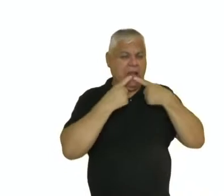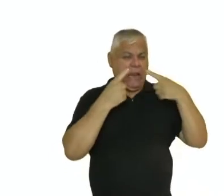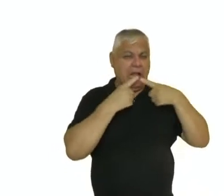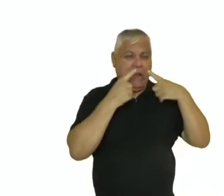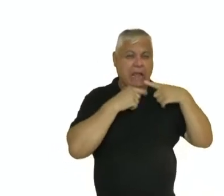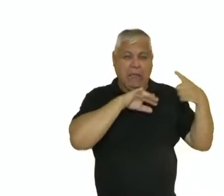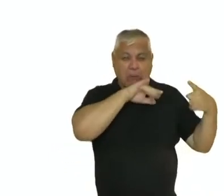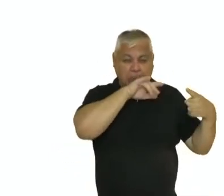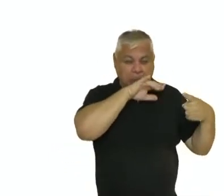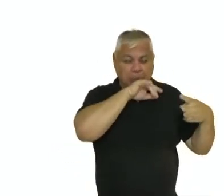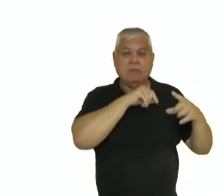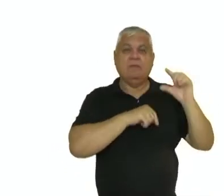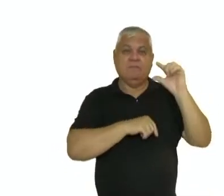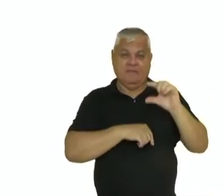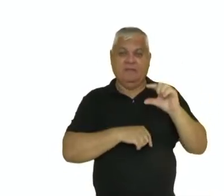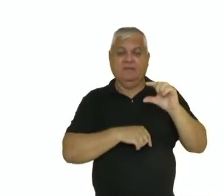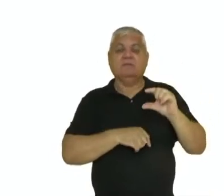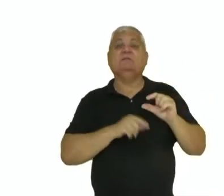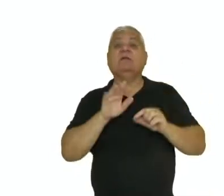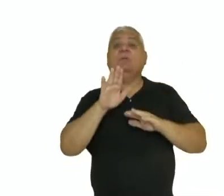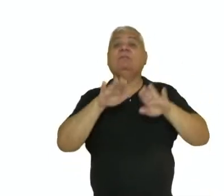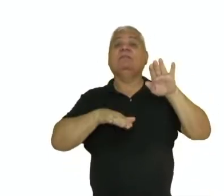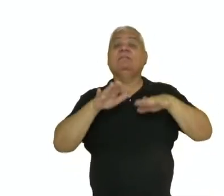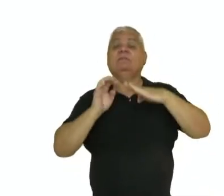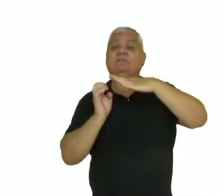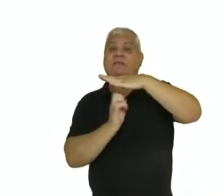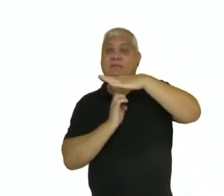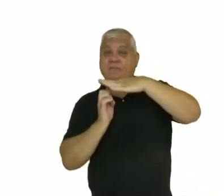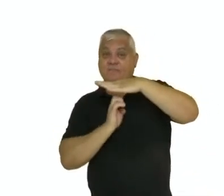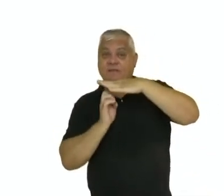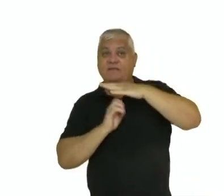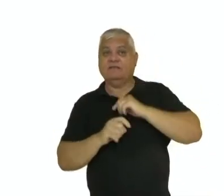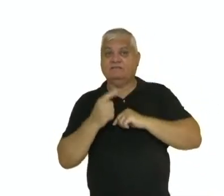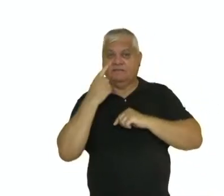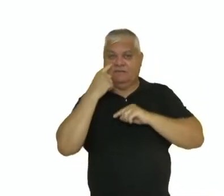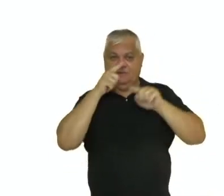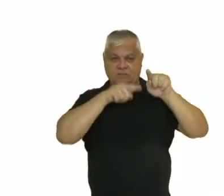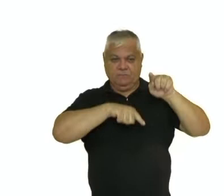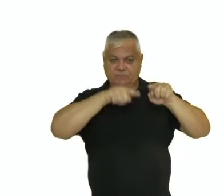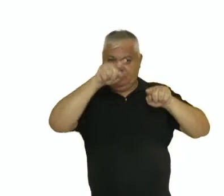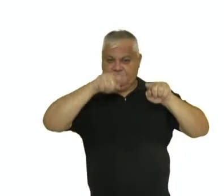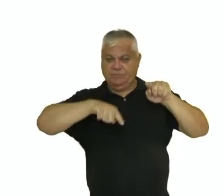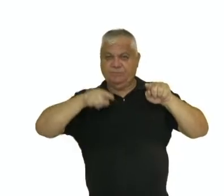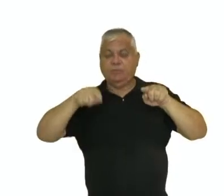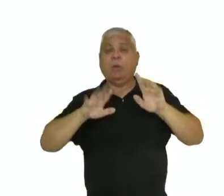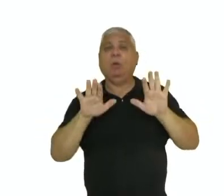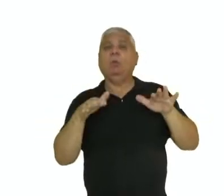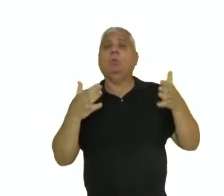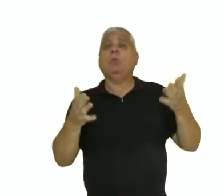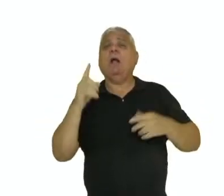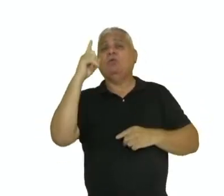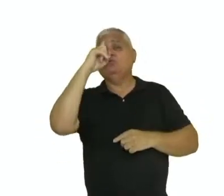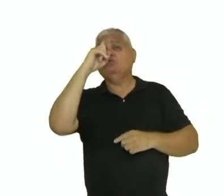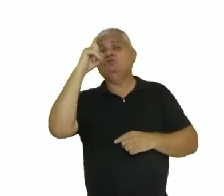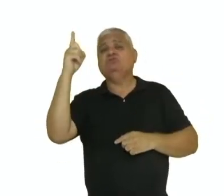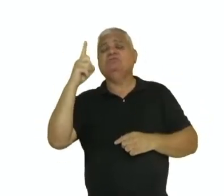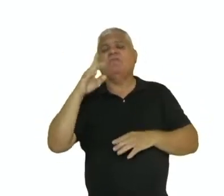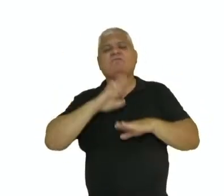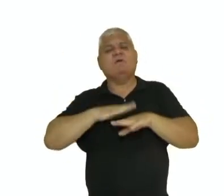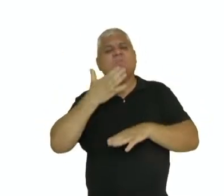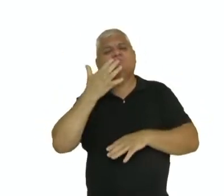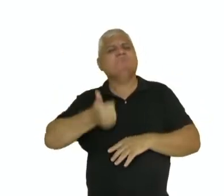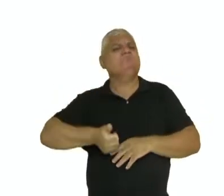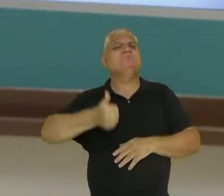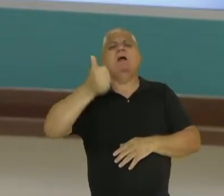de eficiência utilizado na empresa e nas informações do gráfico, diga em quais dias o nível de eficiência foi muito